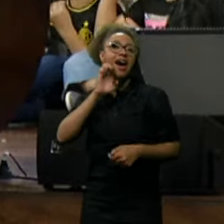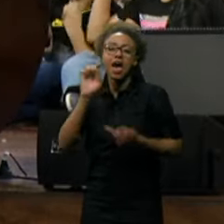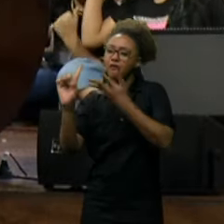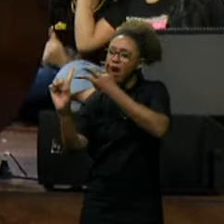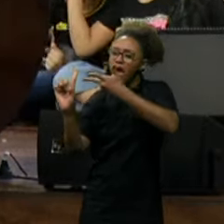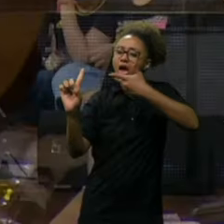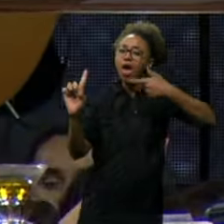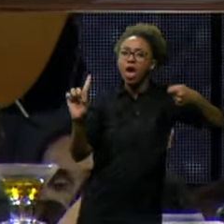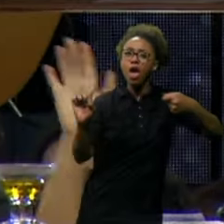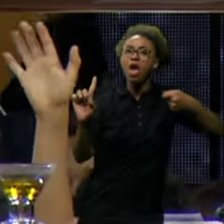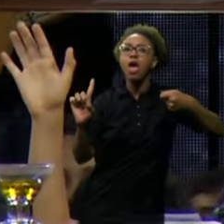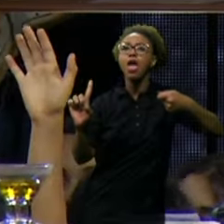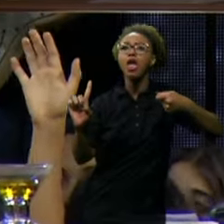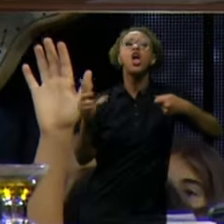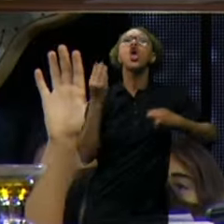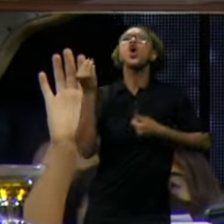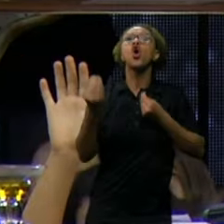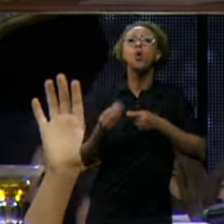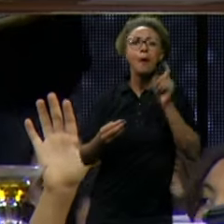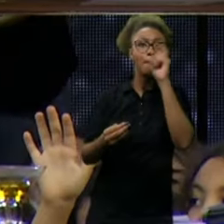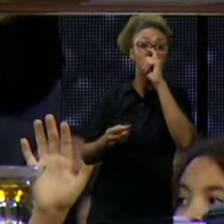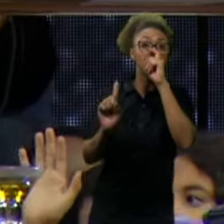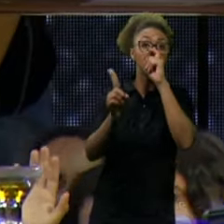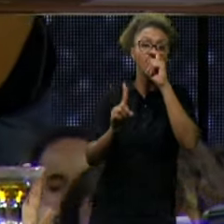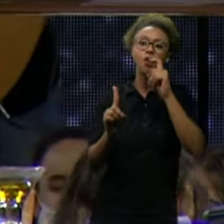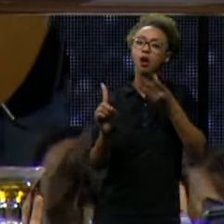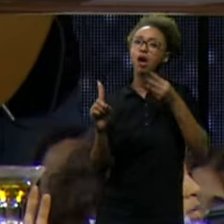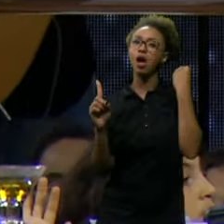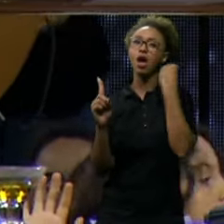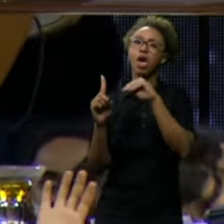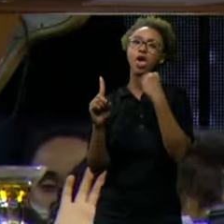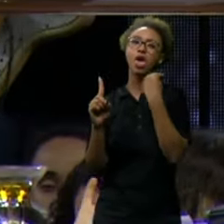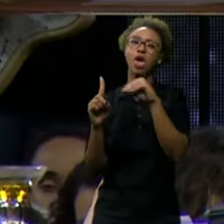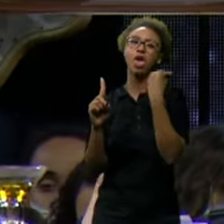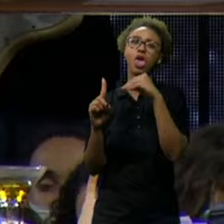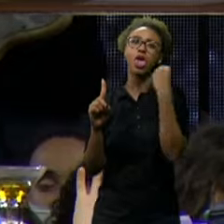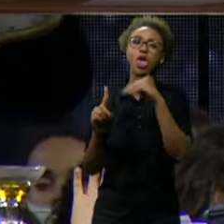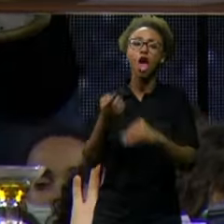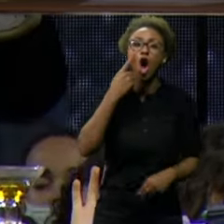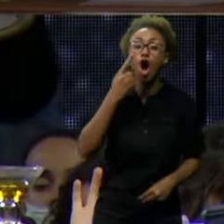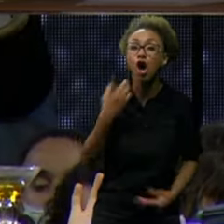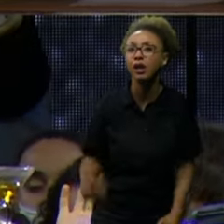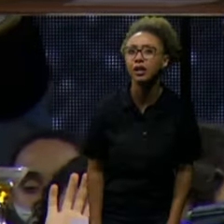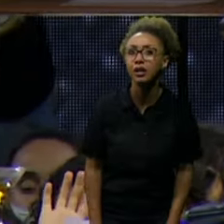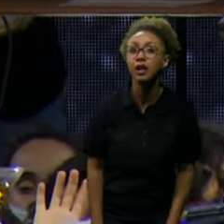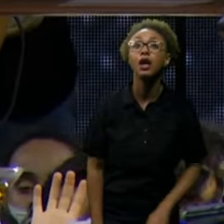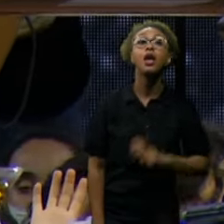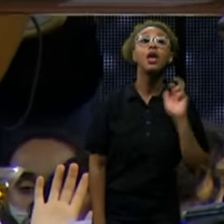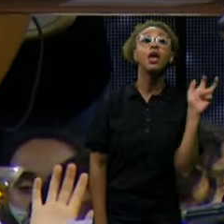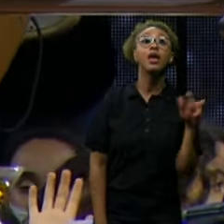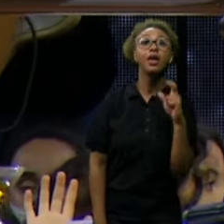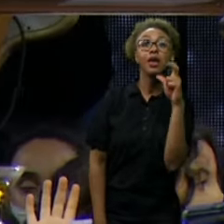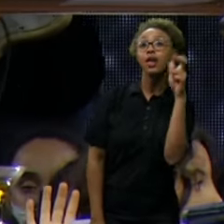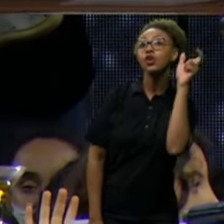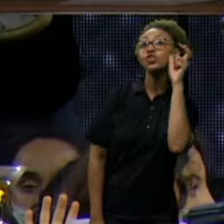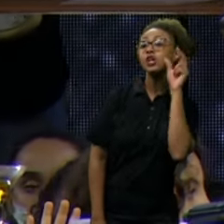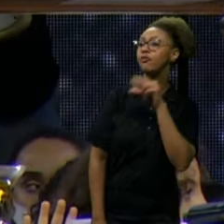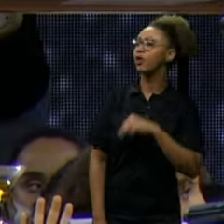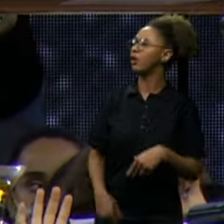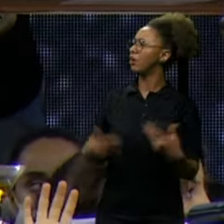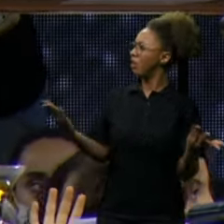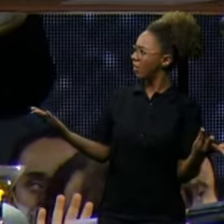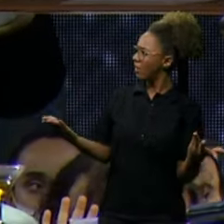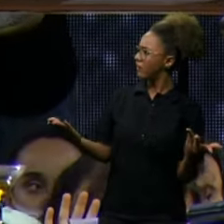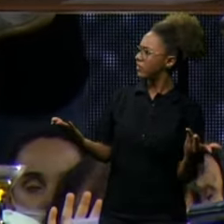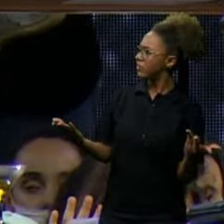mentira foi o sofisma olha só aqui olha isso aqui ele disse assim para ela porque como é que